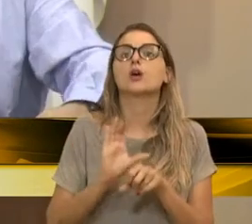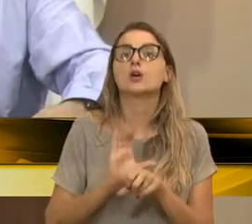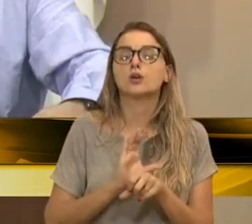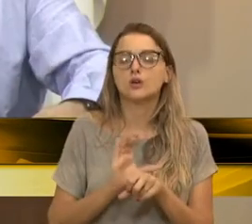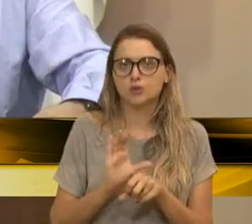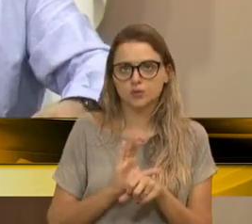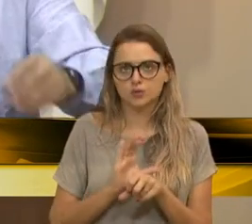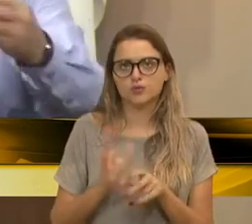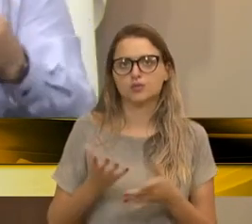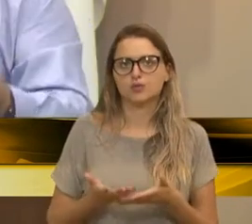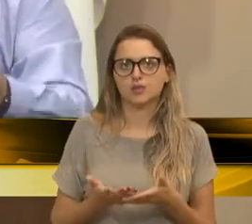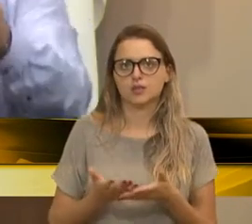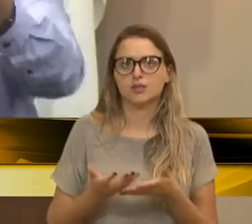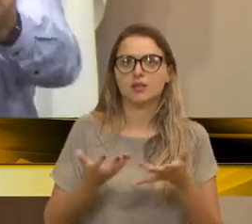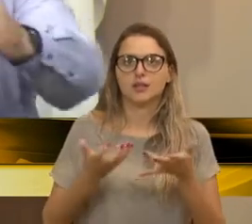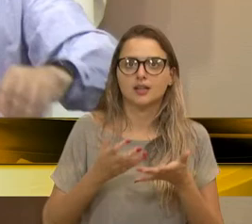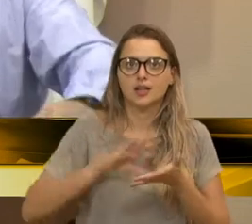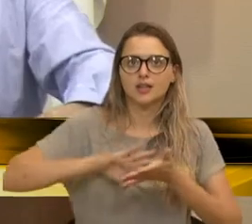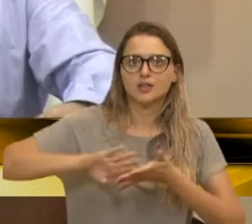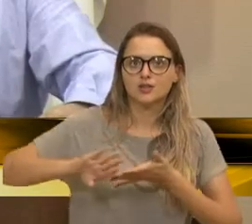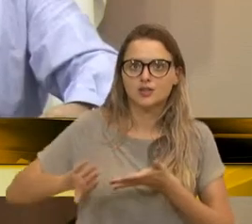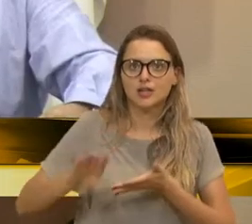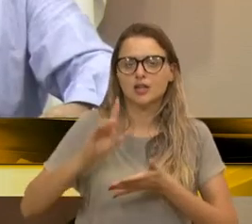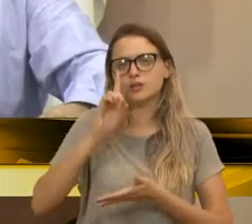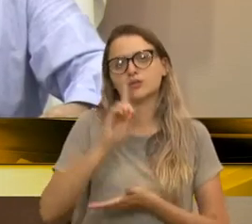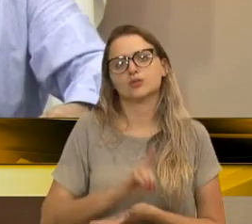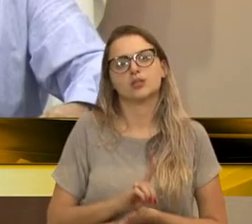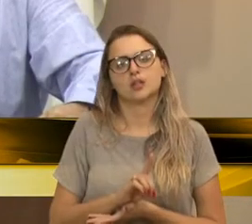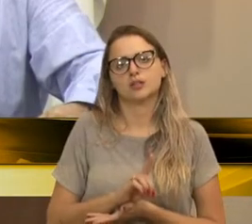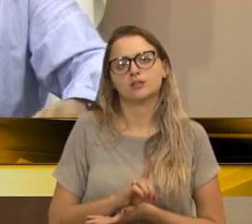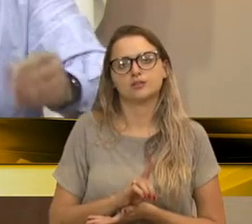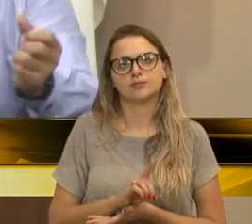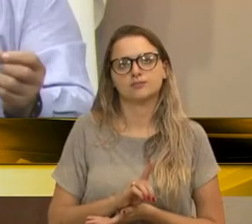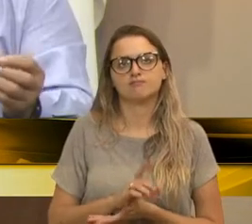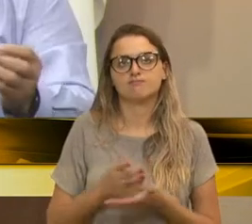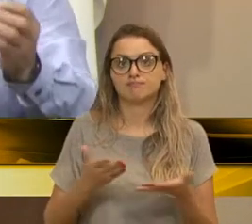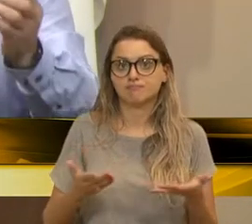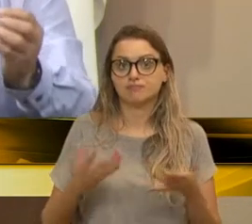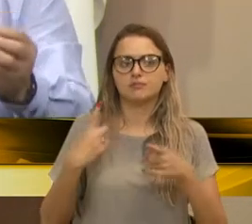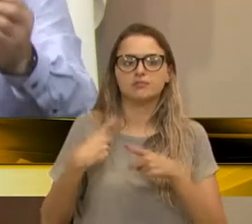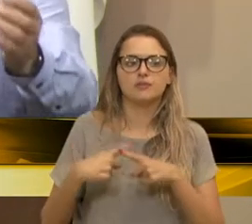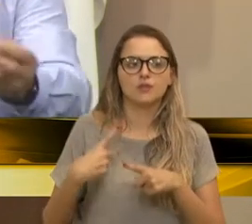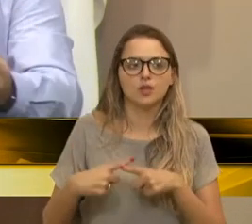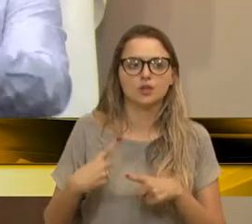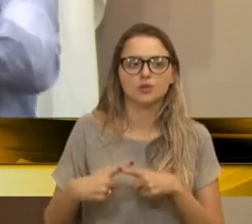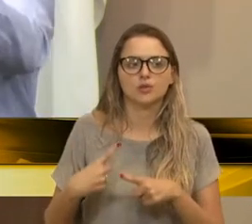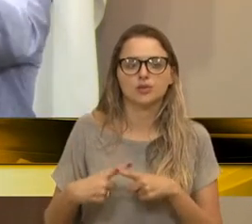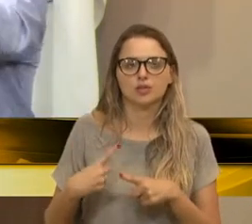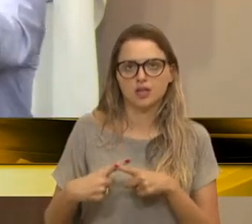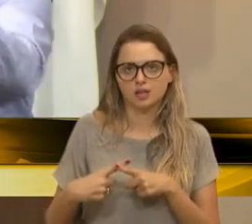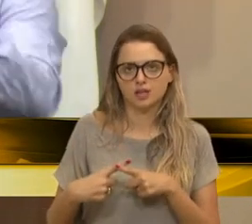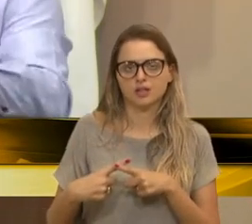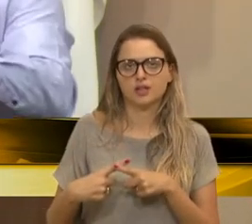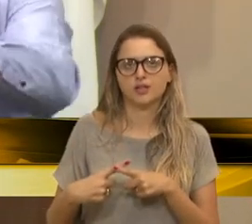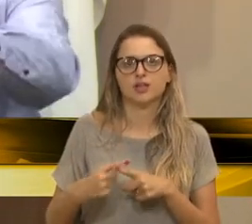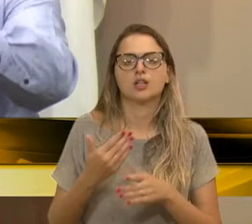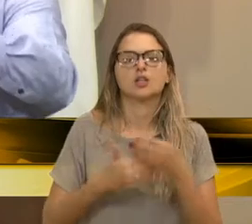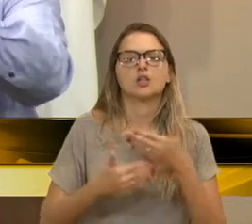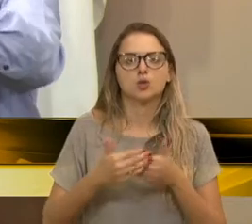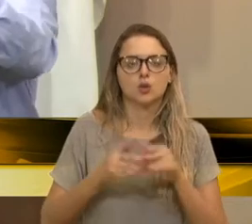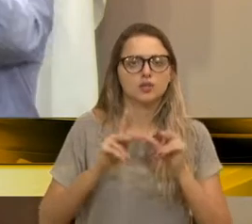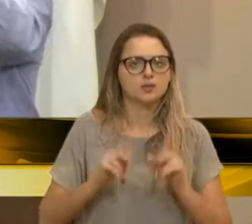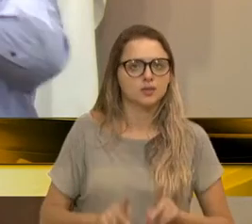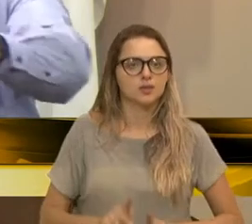constitucional. Querem tirar do mínimo. Então, por quê? Porque aquelas pessoas conhecedoras, que